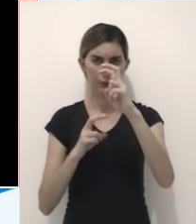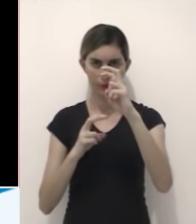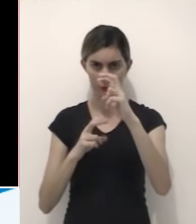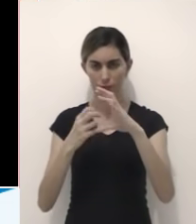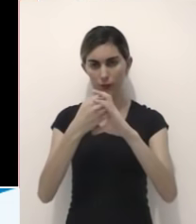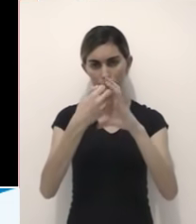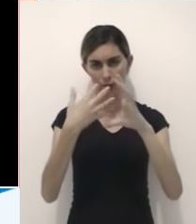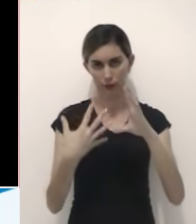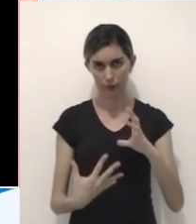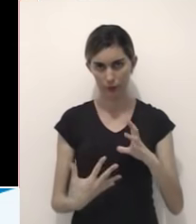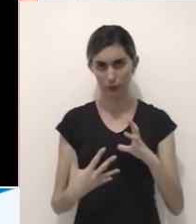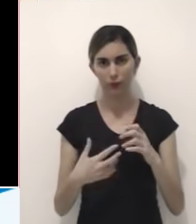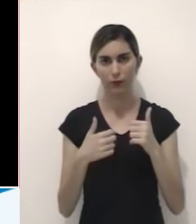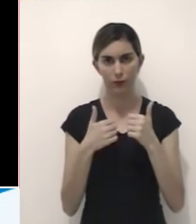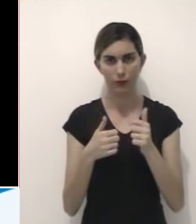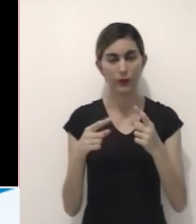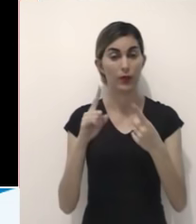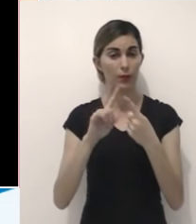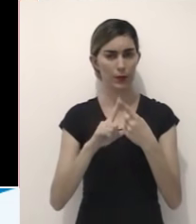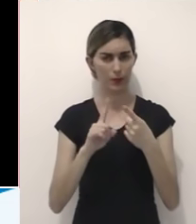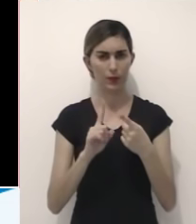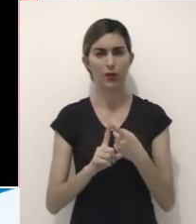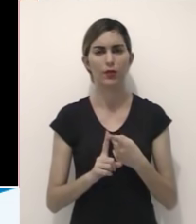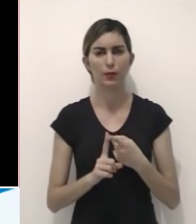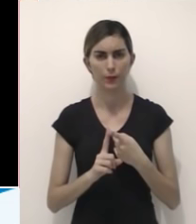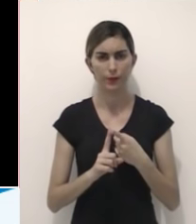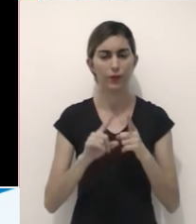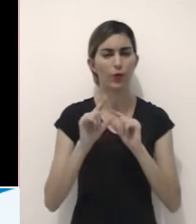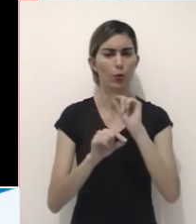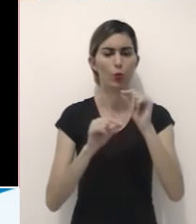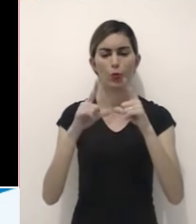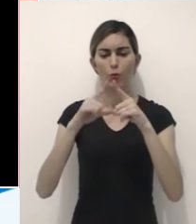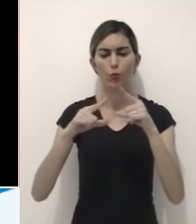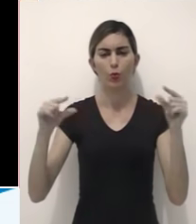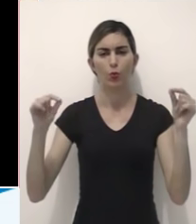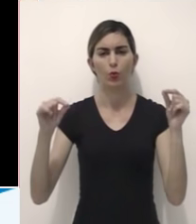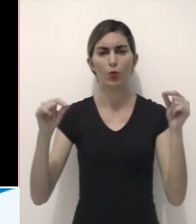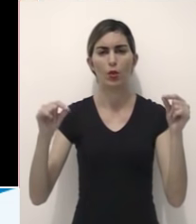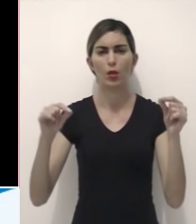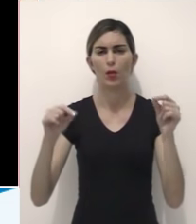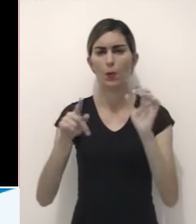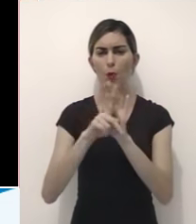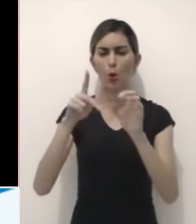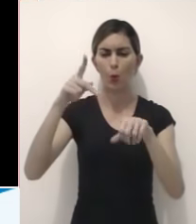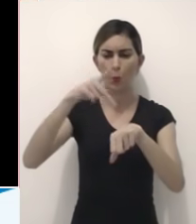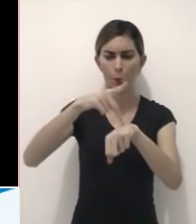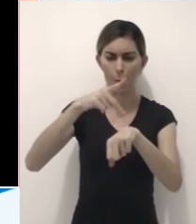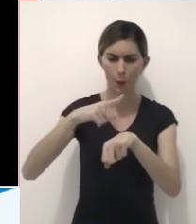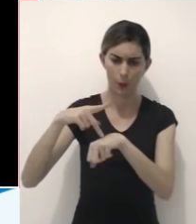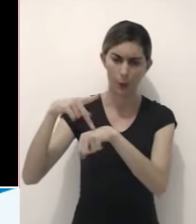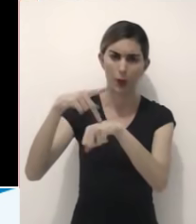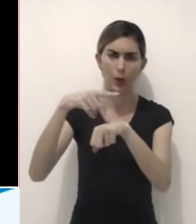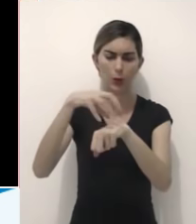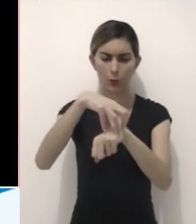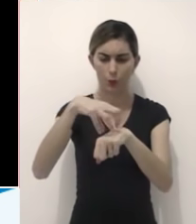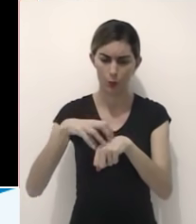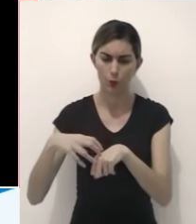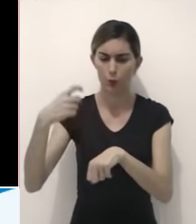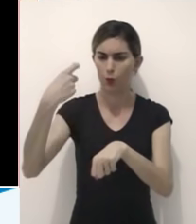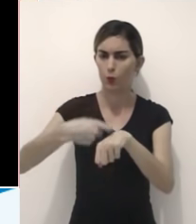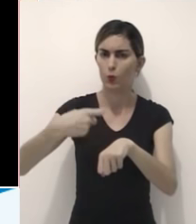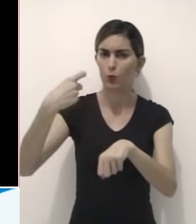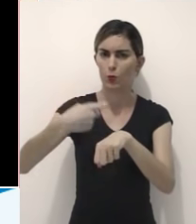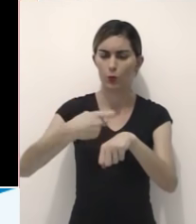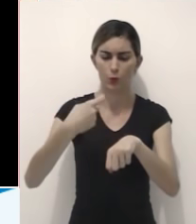vocês 5 características. A primeira delas é que a Lua é um corpo rochoso, de